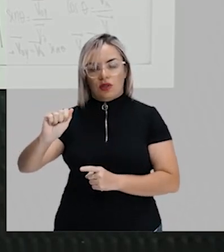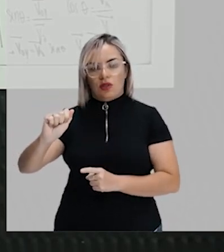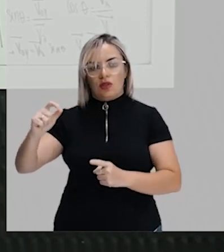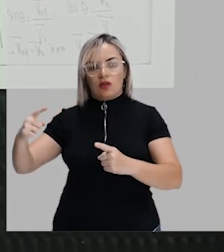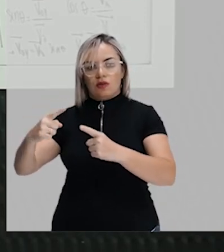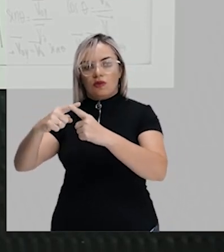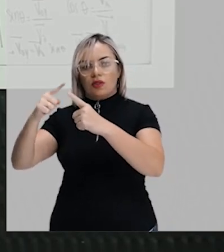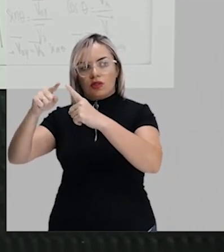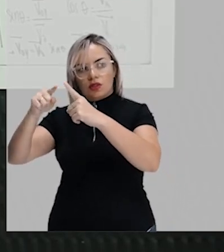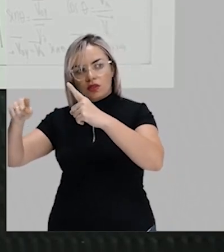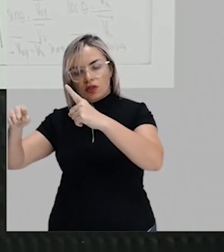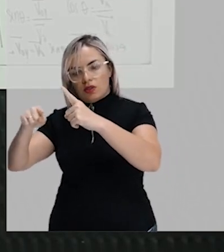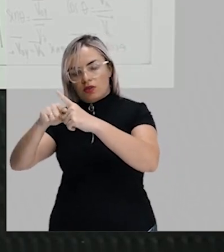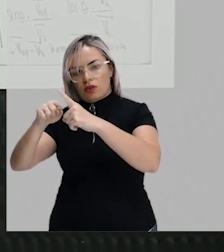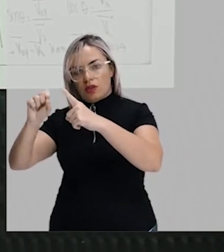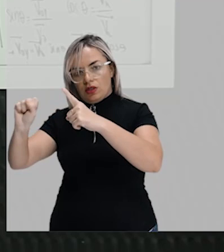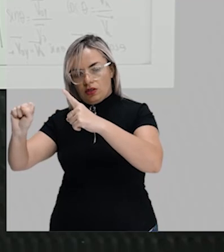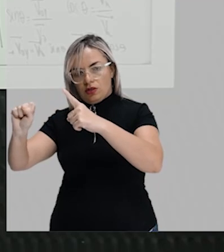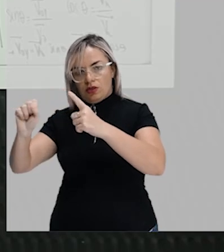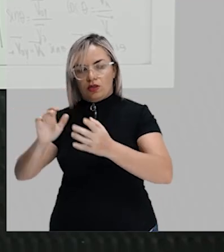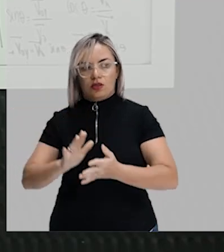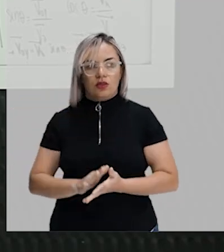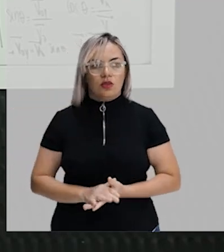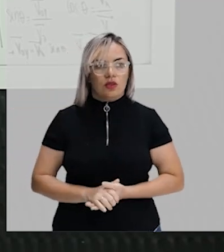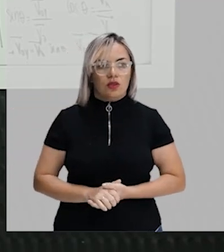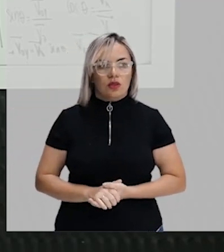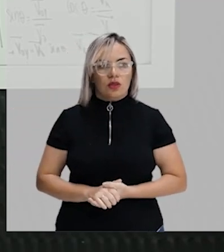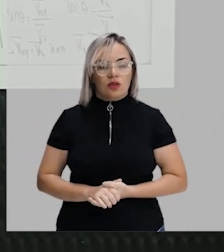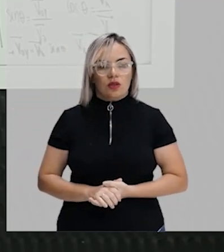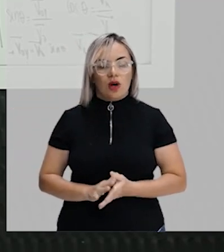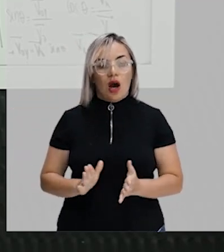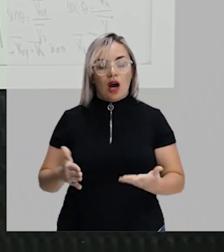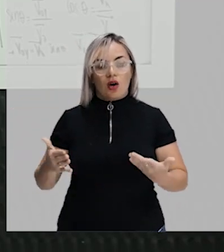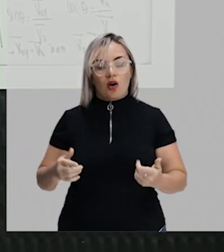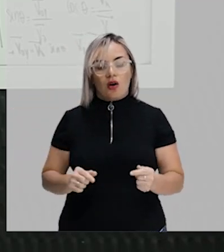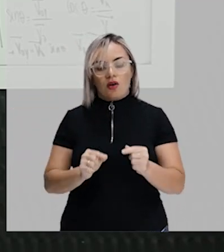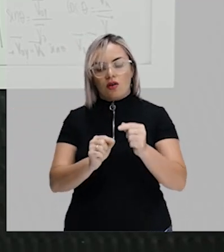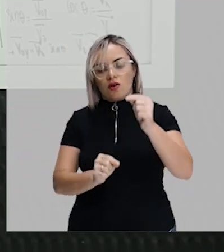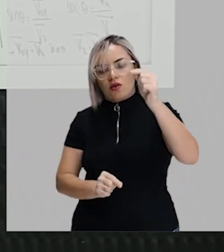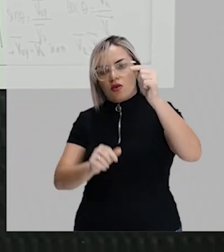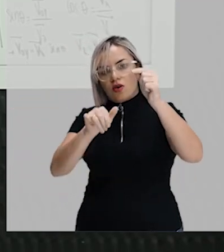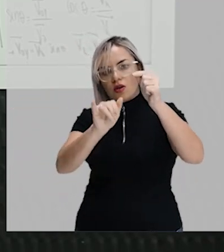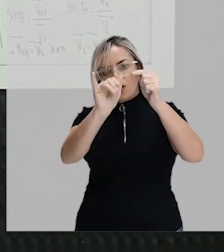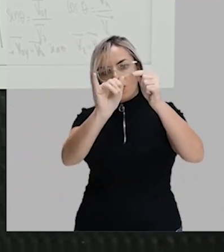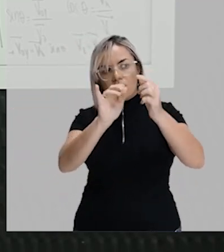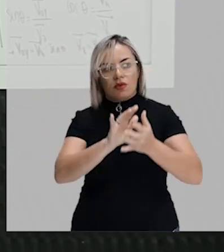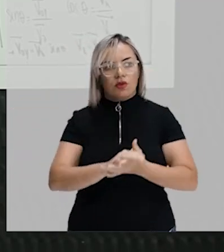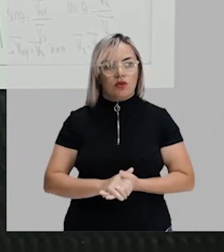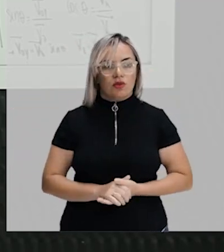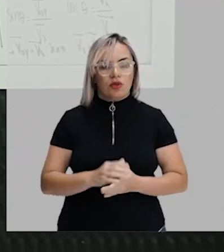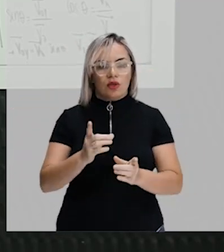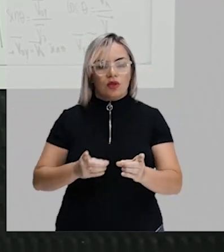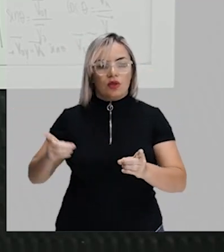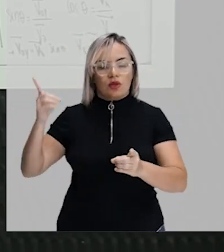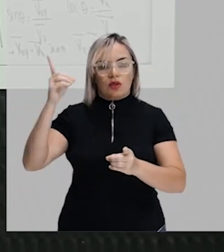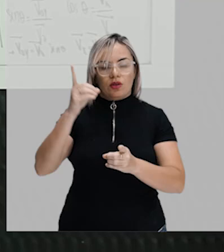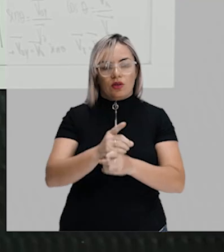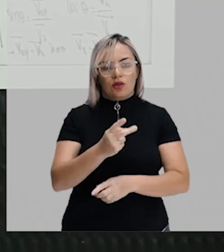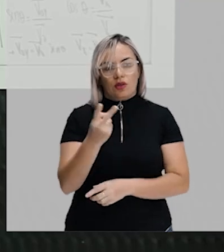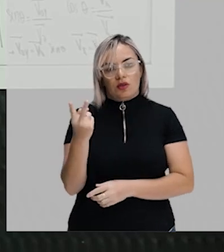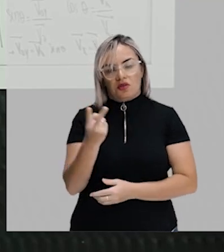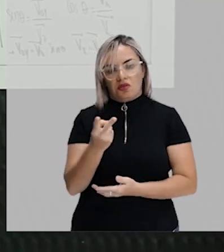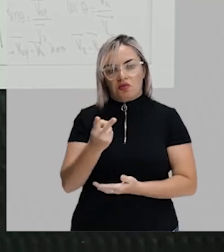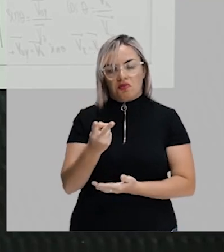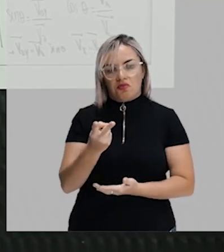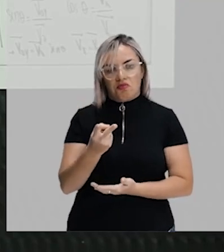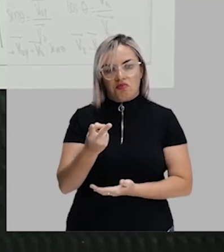ok? Então, se for em x, quer dizer, se for em y no caso, né? Nós vamos encontrar a velocidade que eu quero